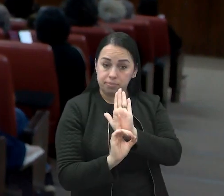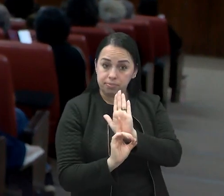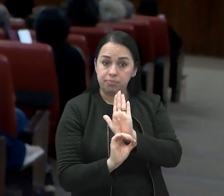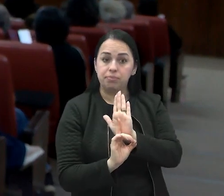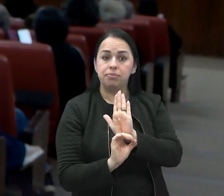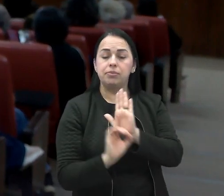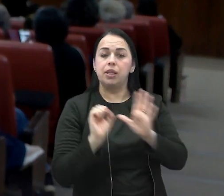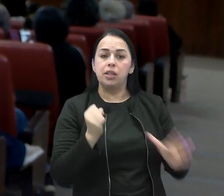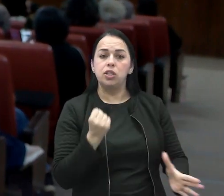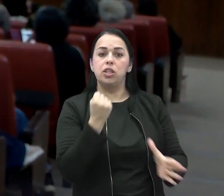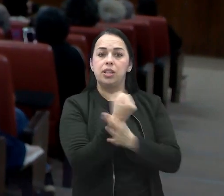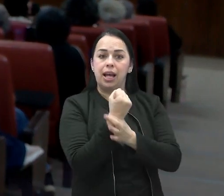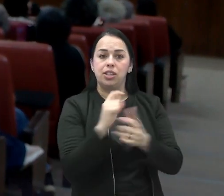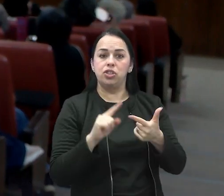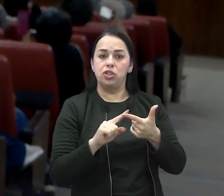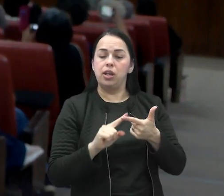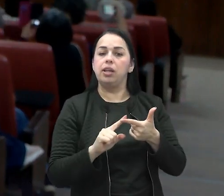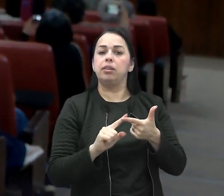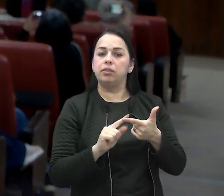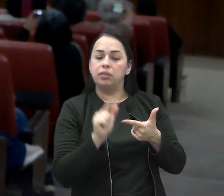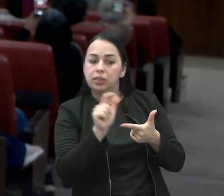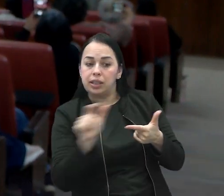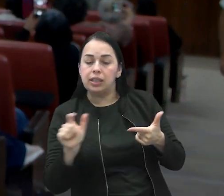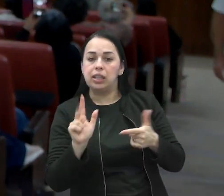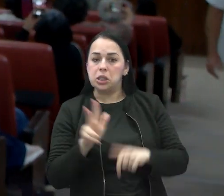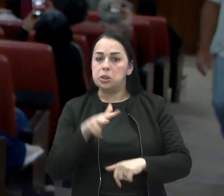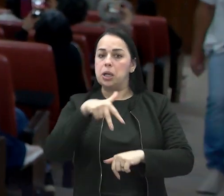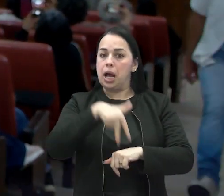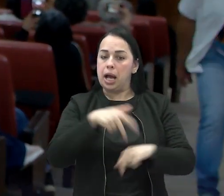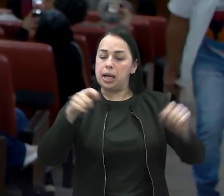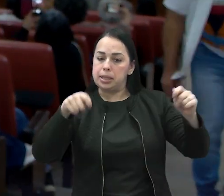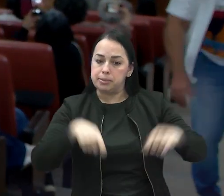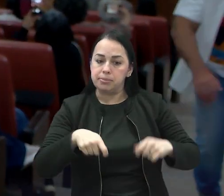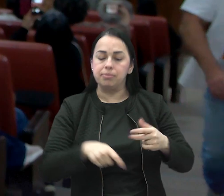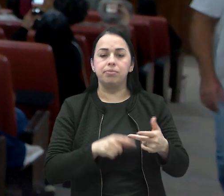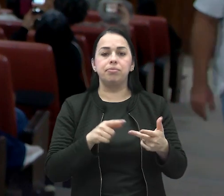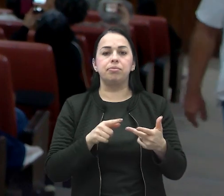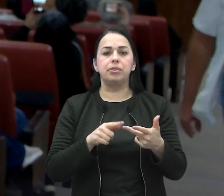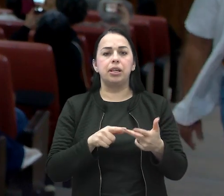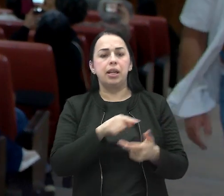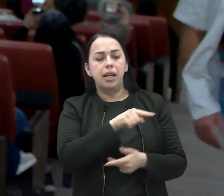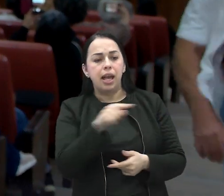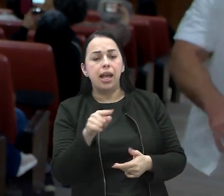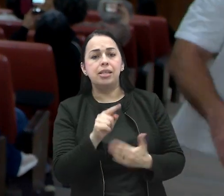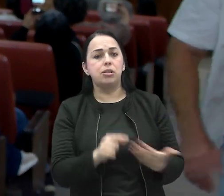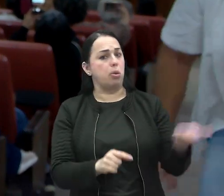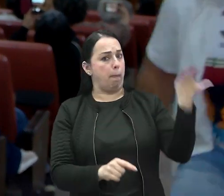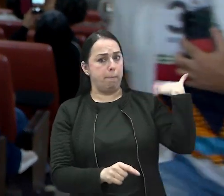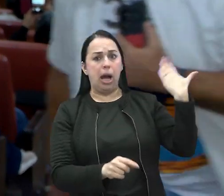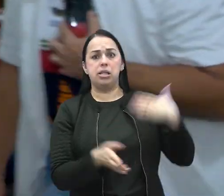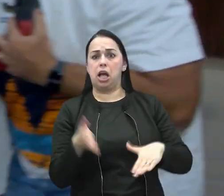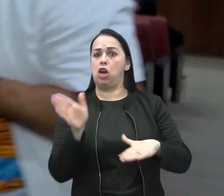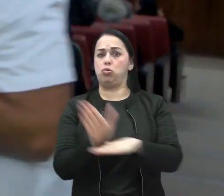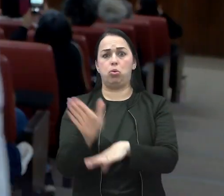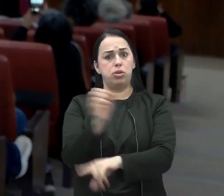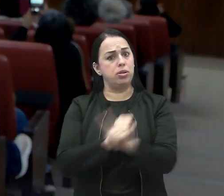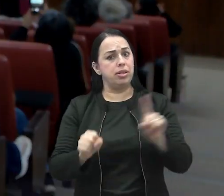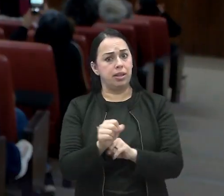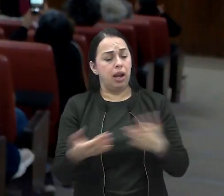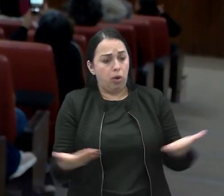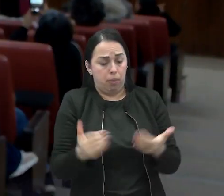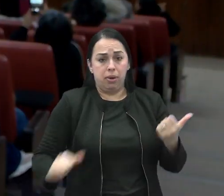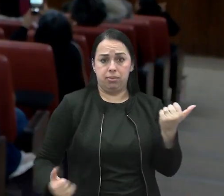nossos idosos, proteção, dignidade, voz ativa a quem tanto contribuiu com a